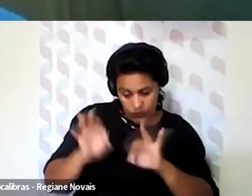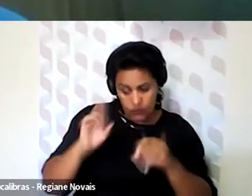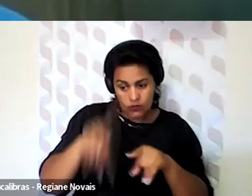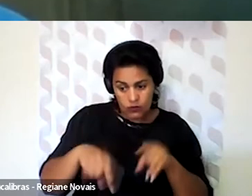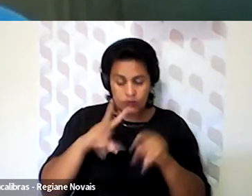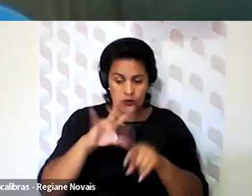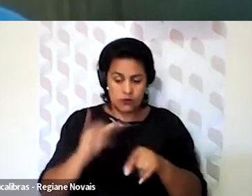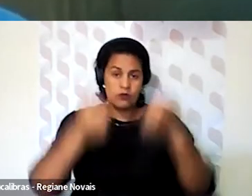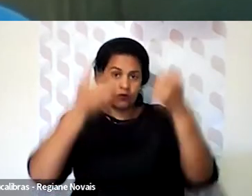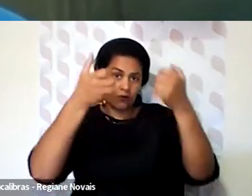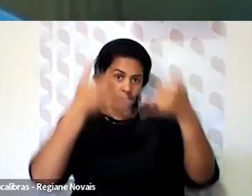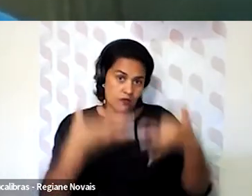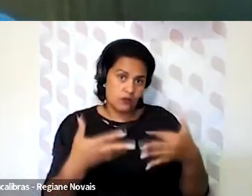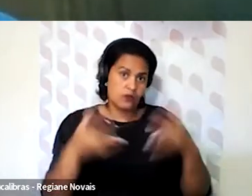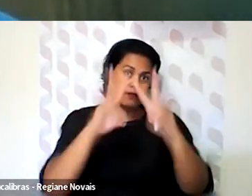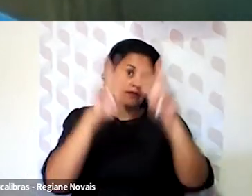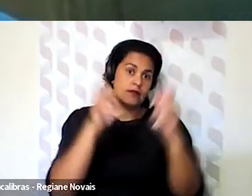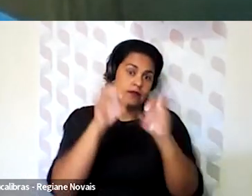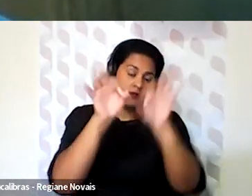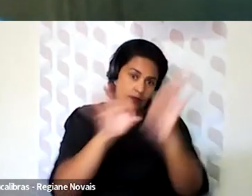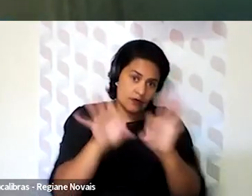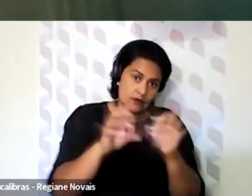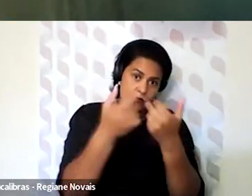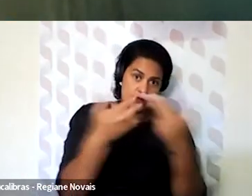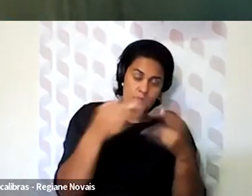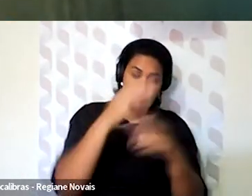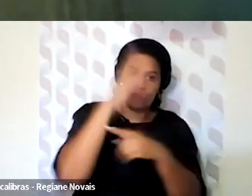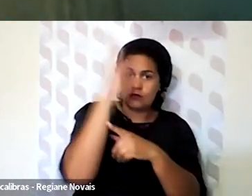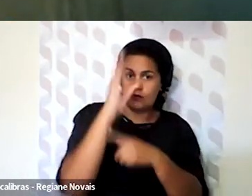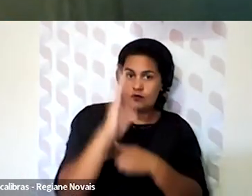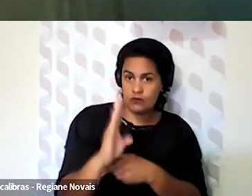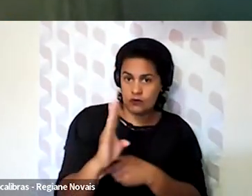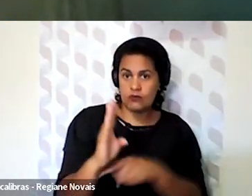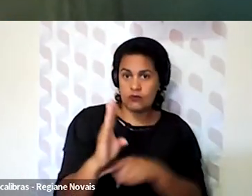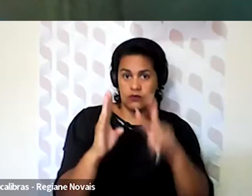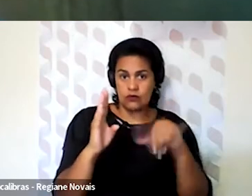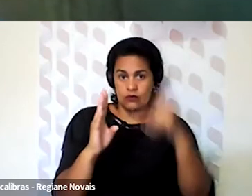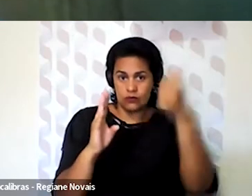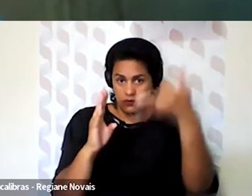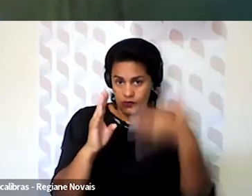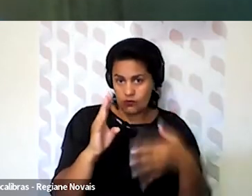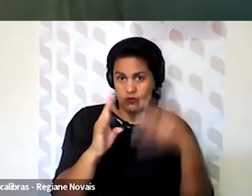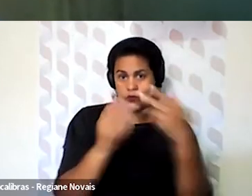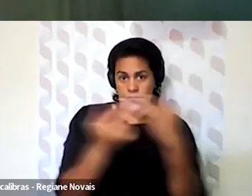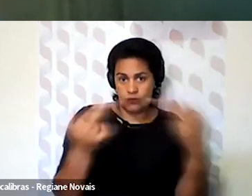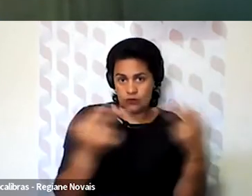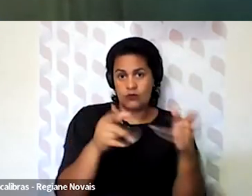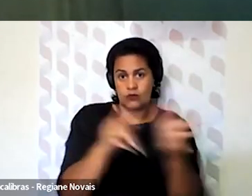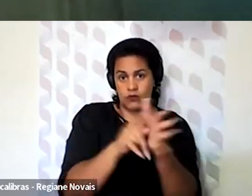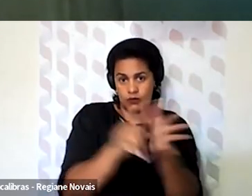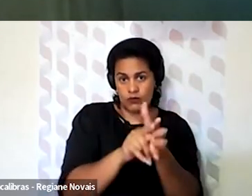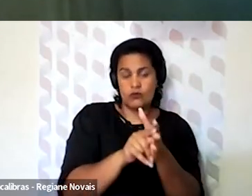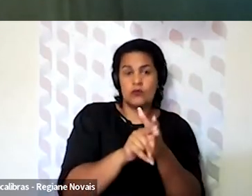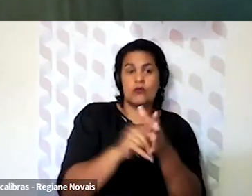revolucionário brasileiro e também para falar para a produção, né, de valores democráticos da época, hoje a gente já não tem